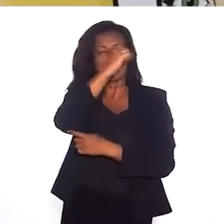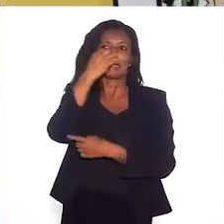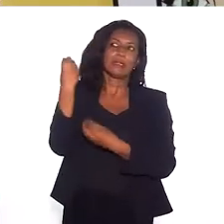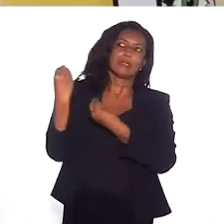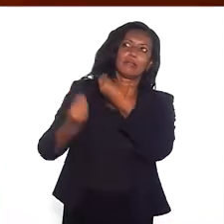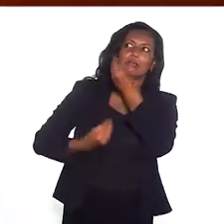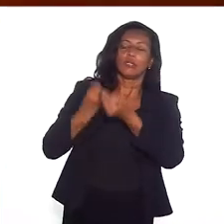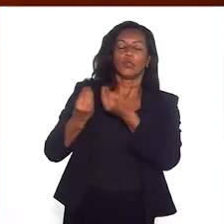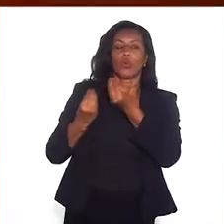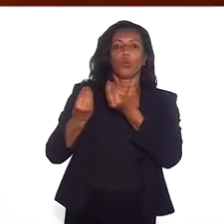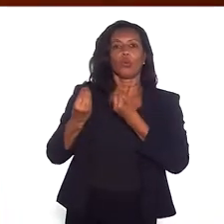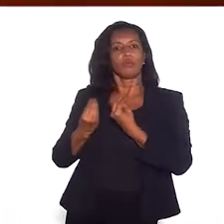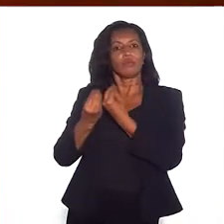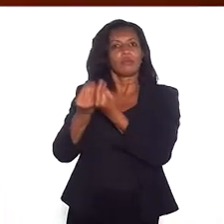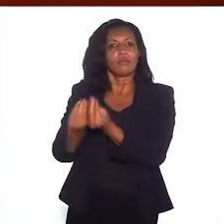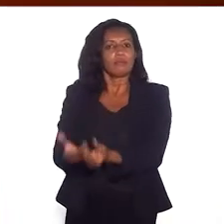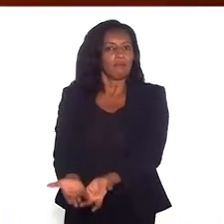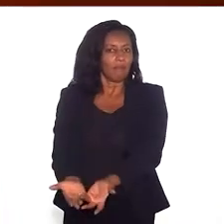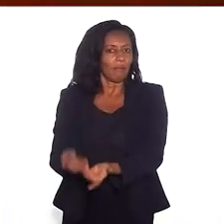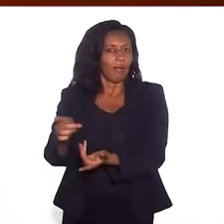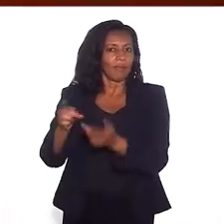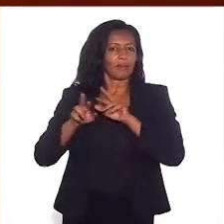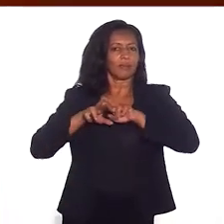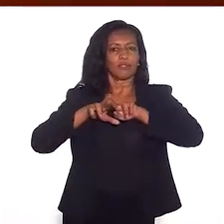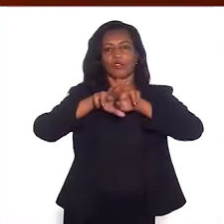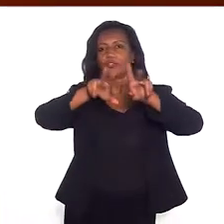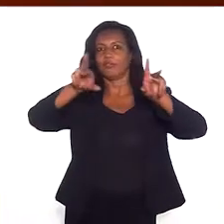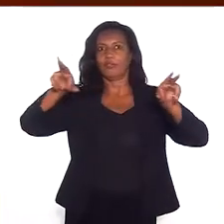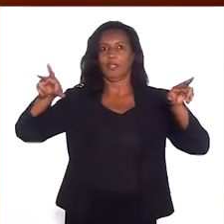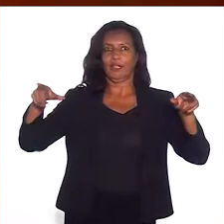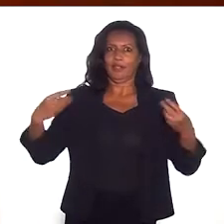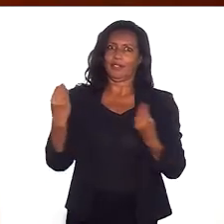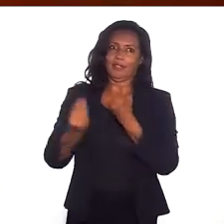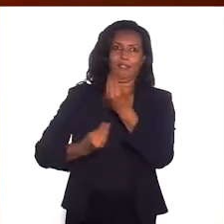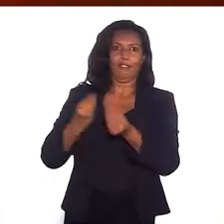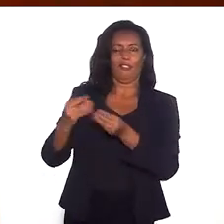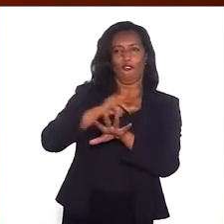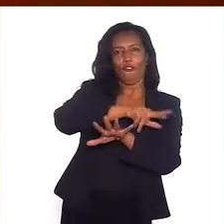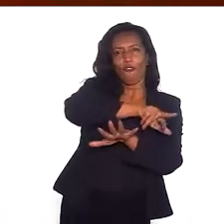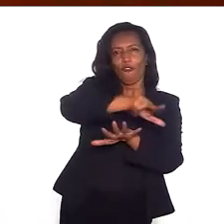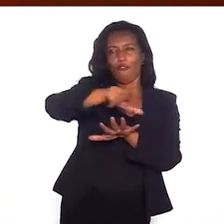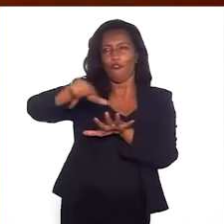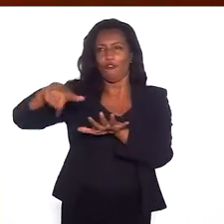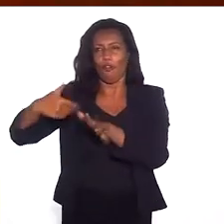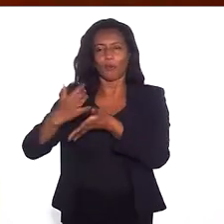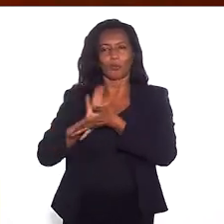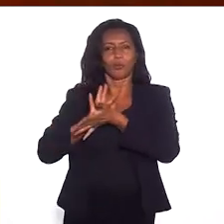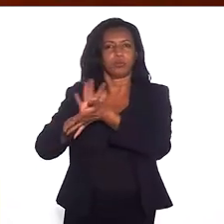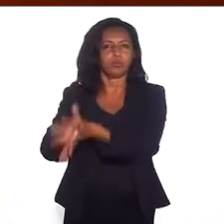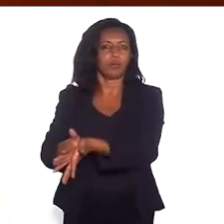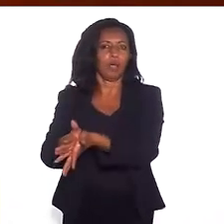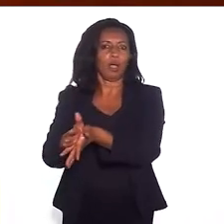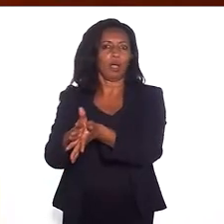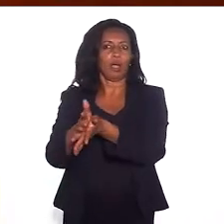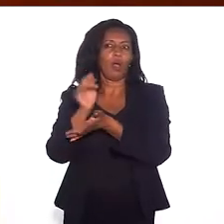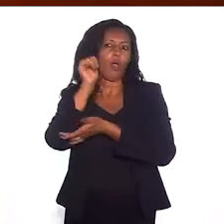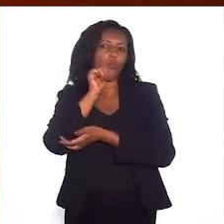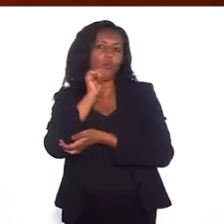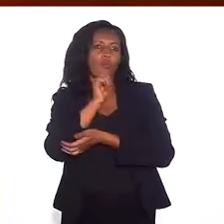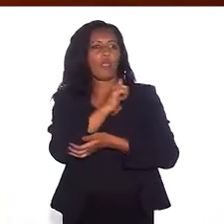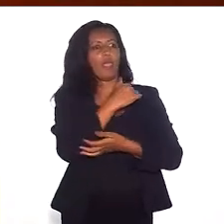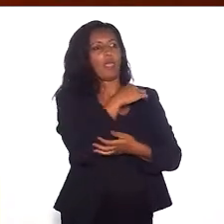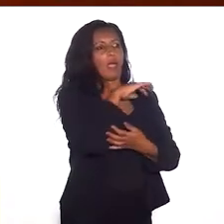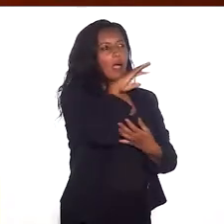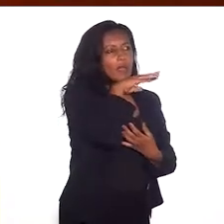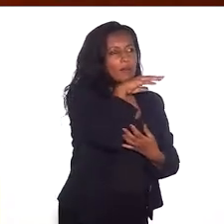compreensão, né, de como se dá essa diferença, como se dão essas diferentes formas de opressão em relação a